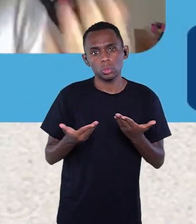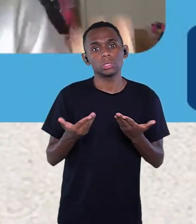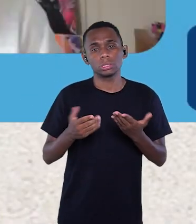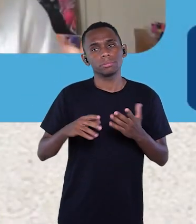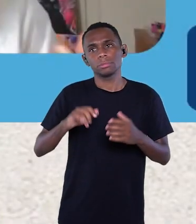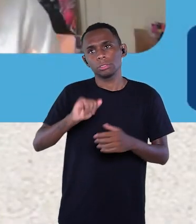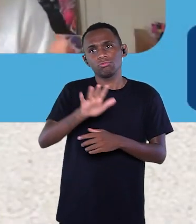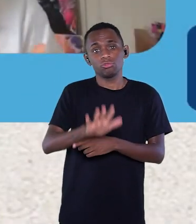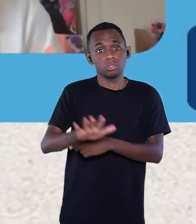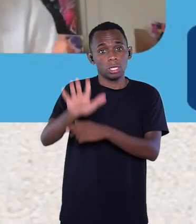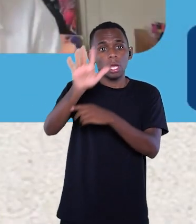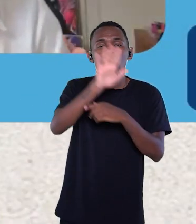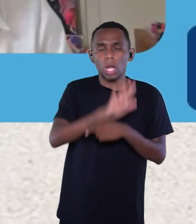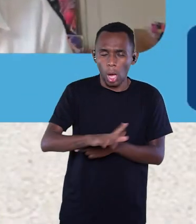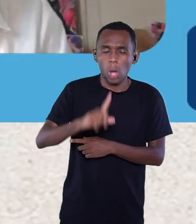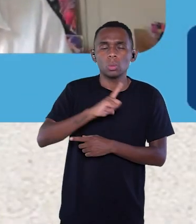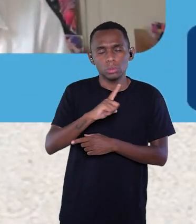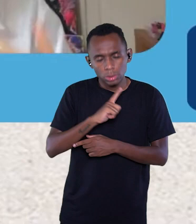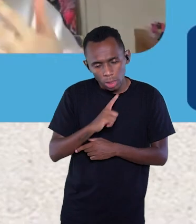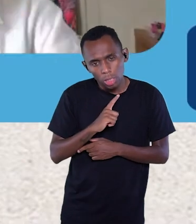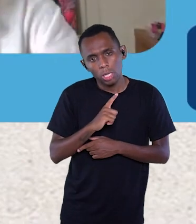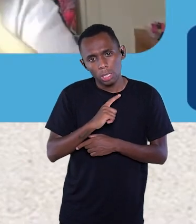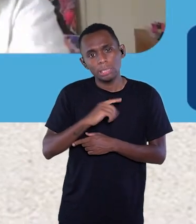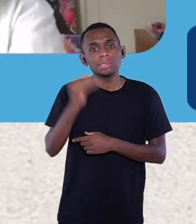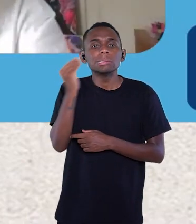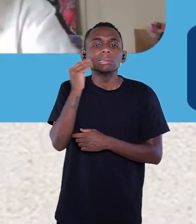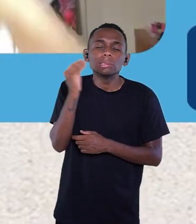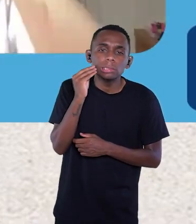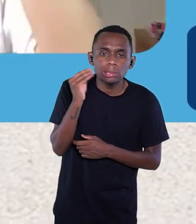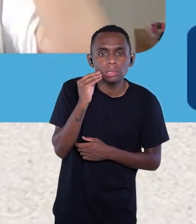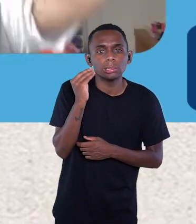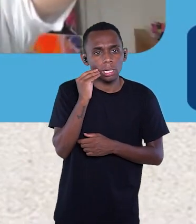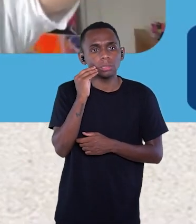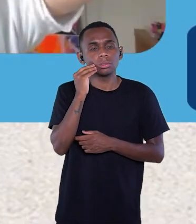menos em geral, né, o que a gente tem tentado